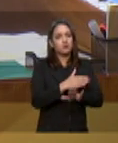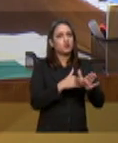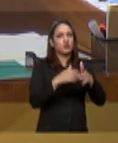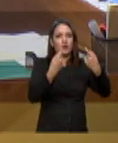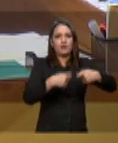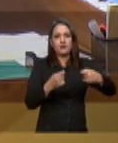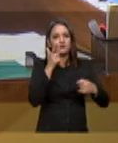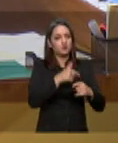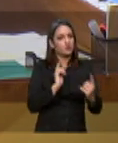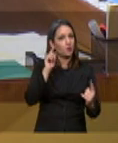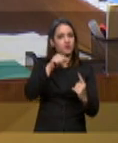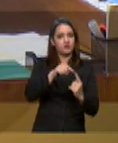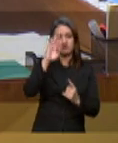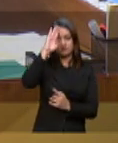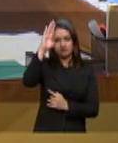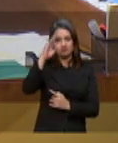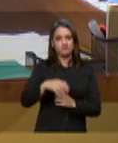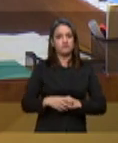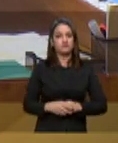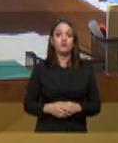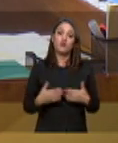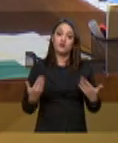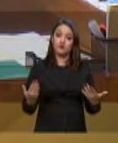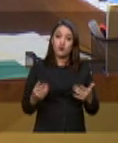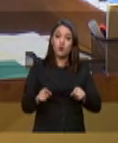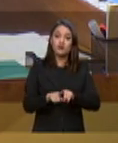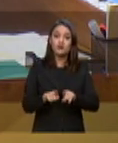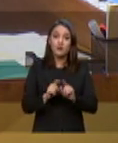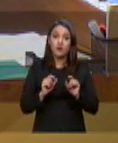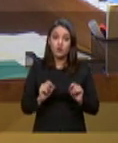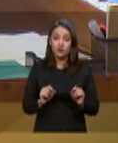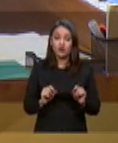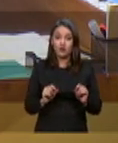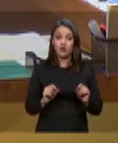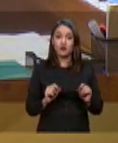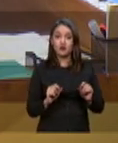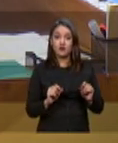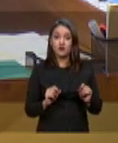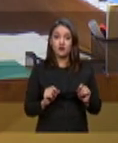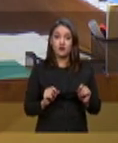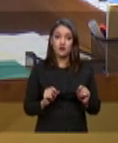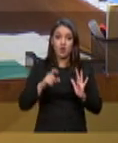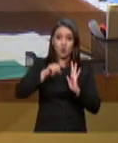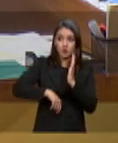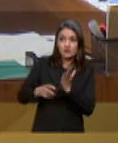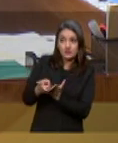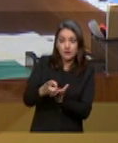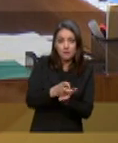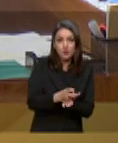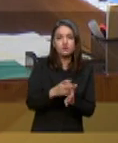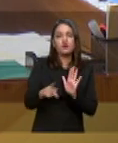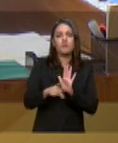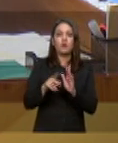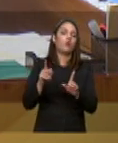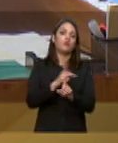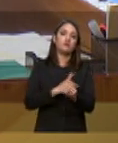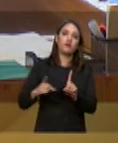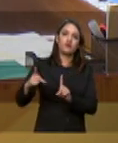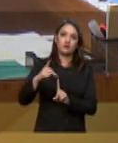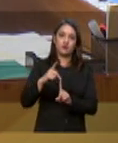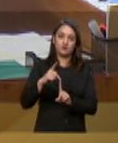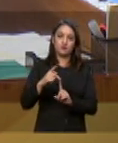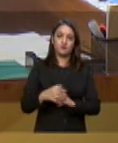os objetivos fundamentais da República, em especial naquilo voltado aos tributos destinados à Seguridade Social, como no